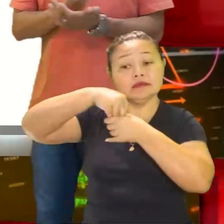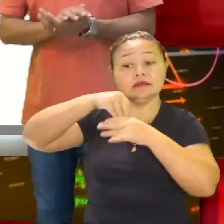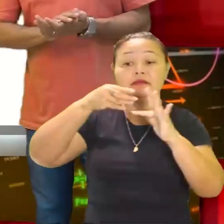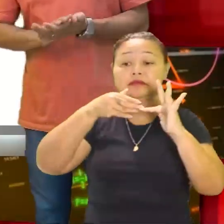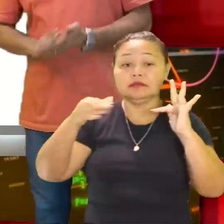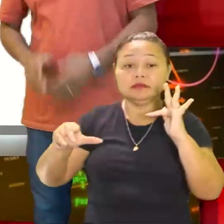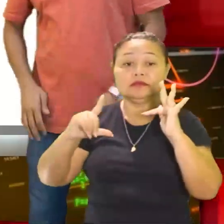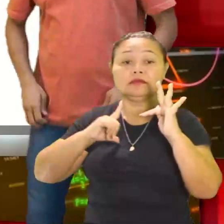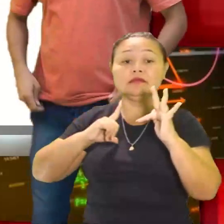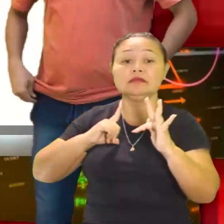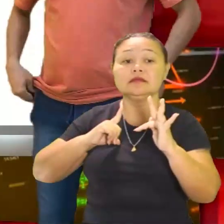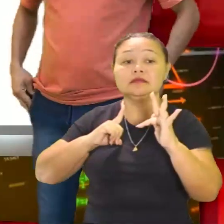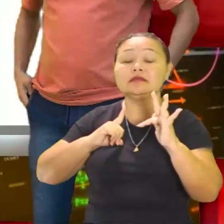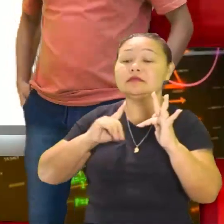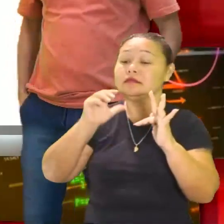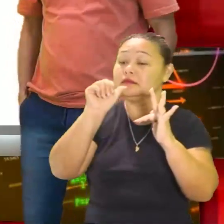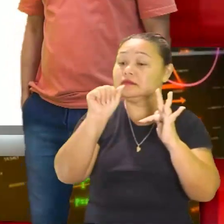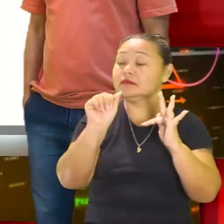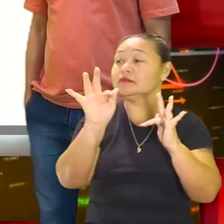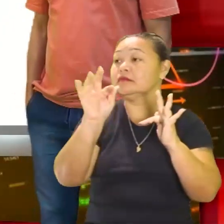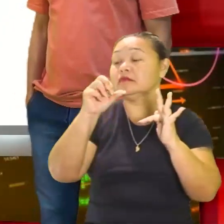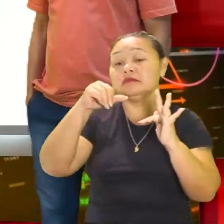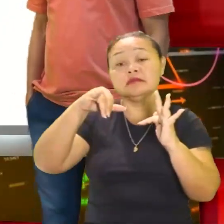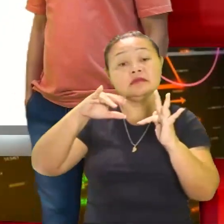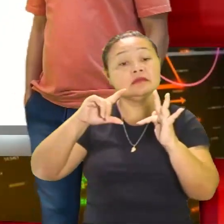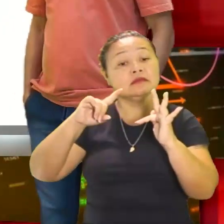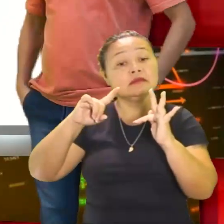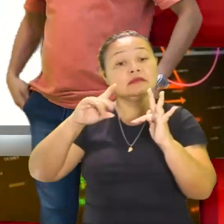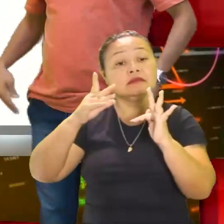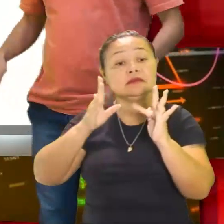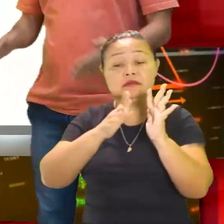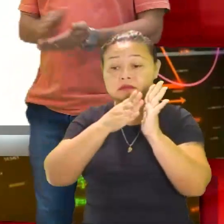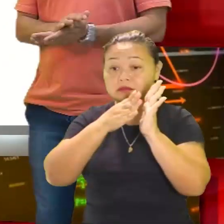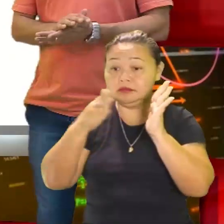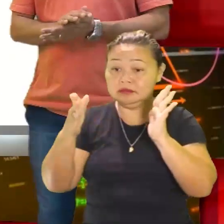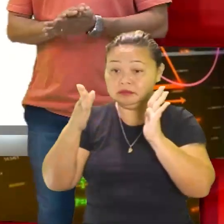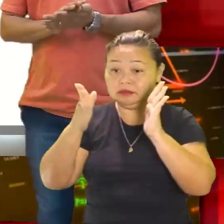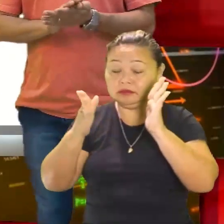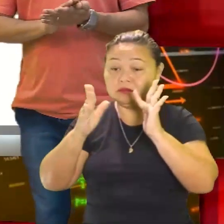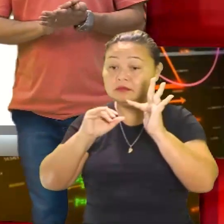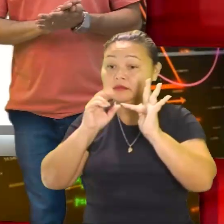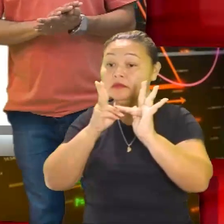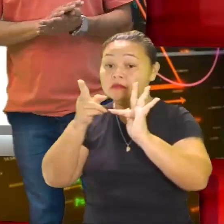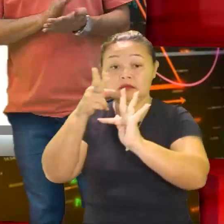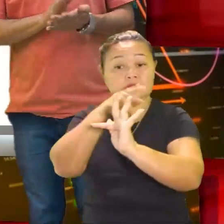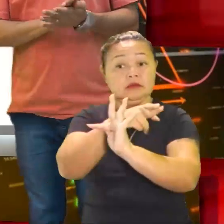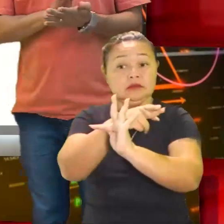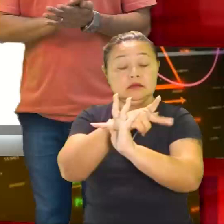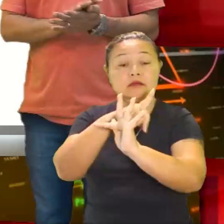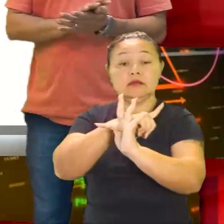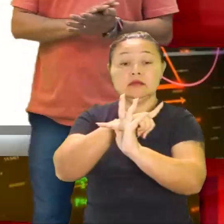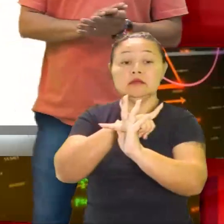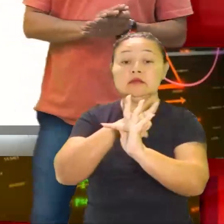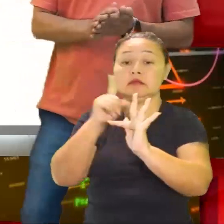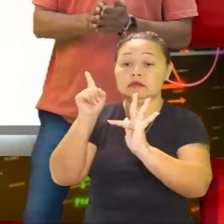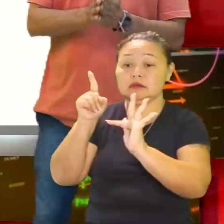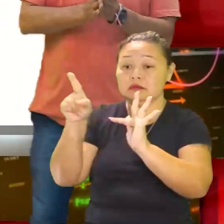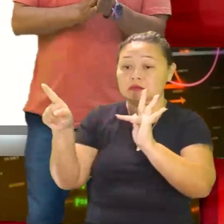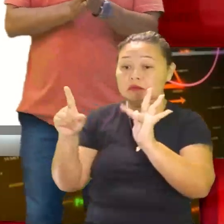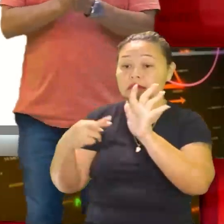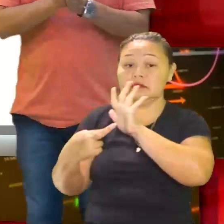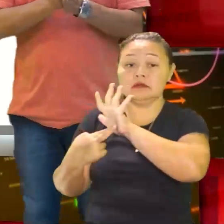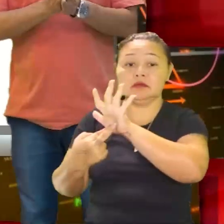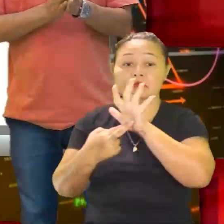do módulo nós temos uma afim, né? Que está dentro dele a identidade. Ou seja, né? Esse nosso gráfico